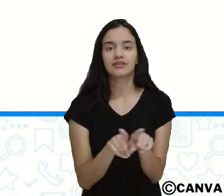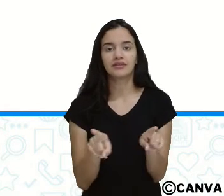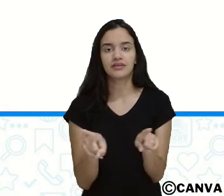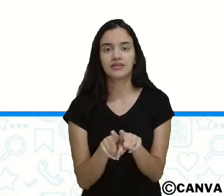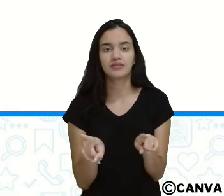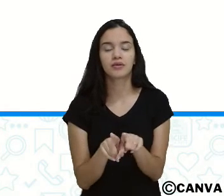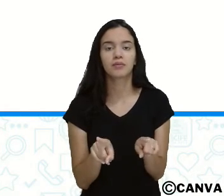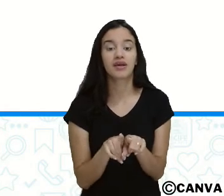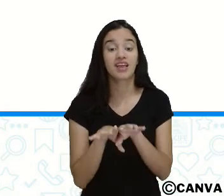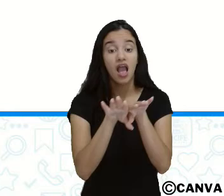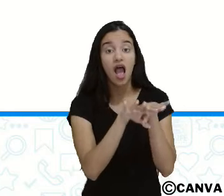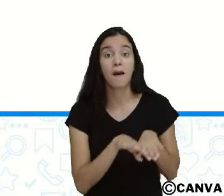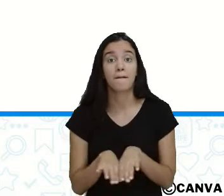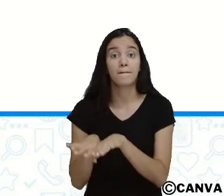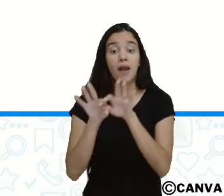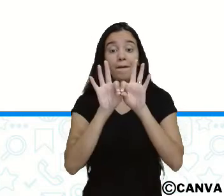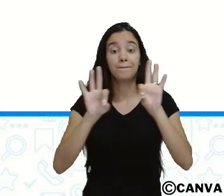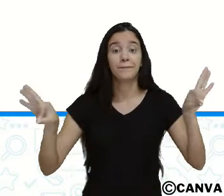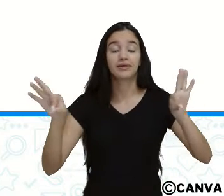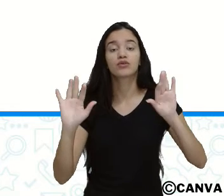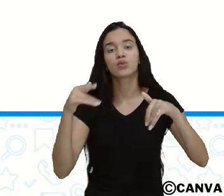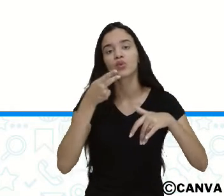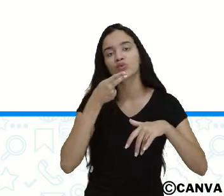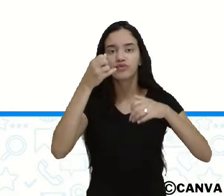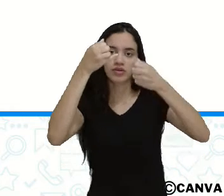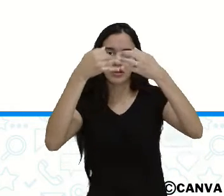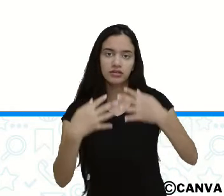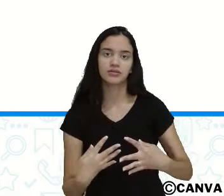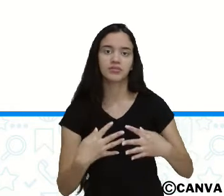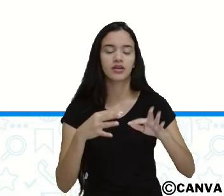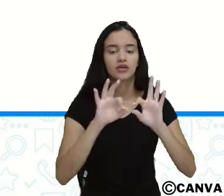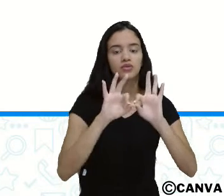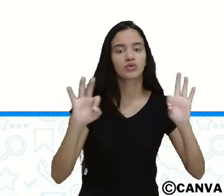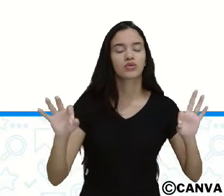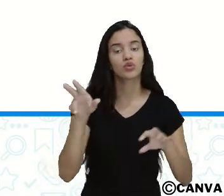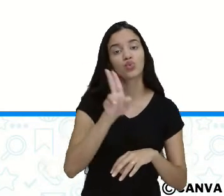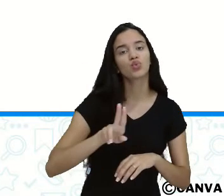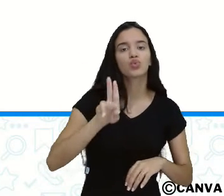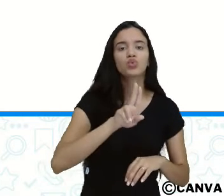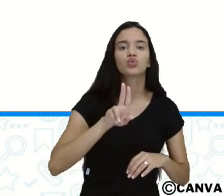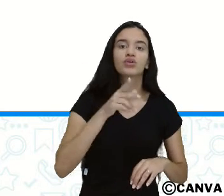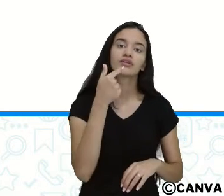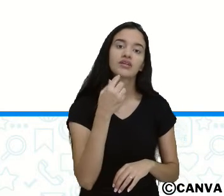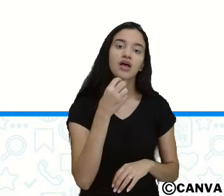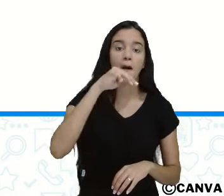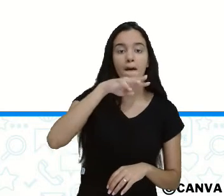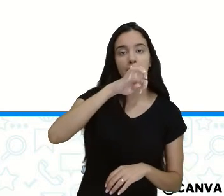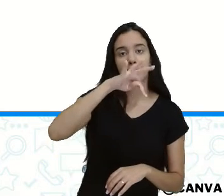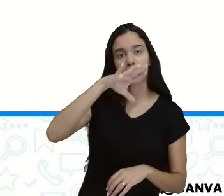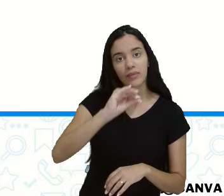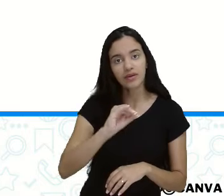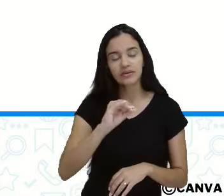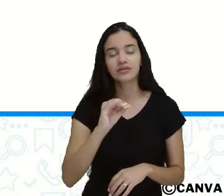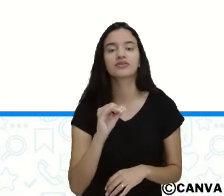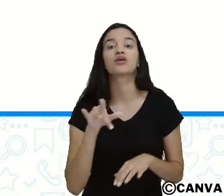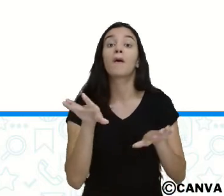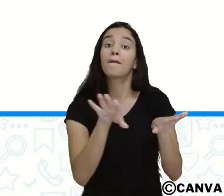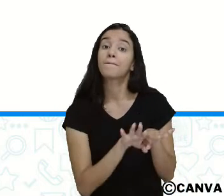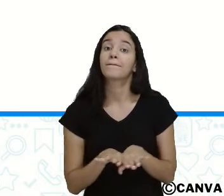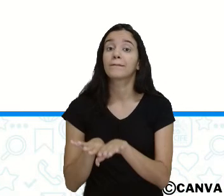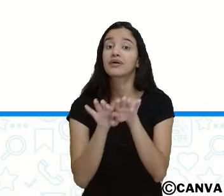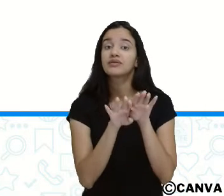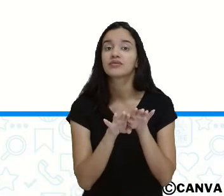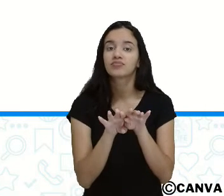medidas padronizadas, que quando a gente fala de comprimento, a gente utiliza o metro, né, que são medidas